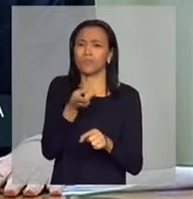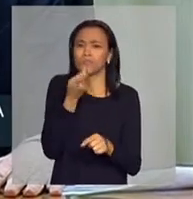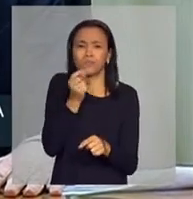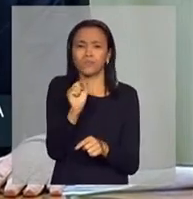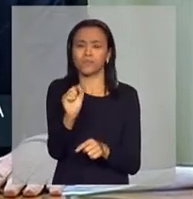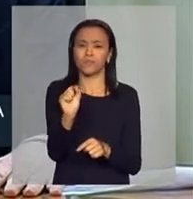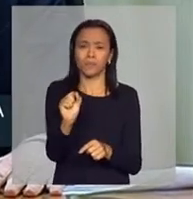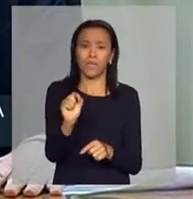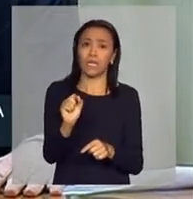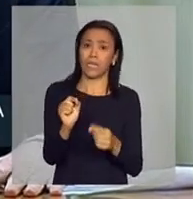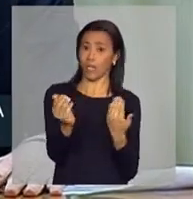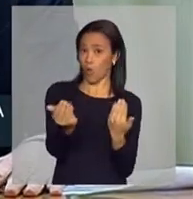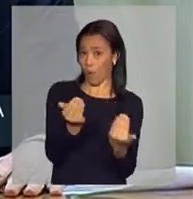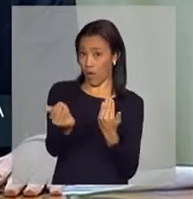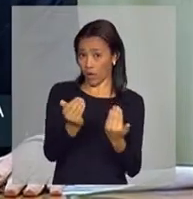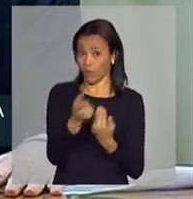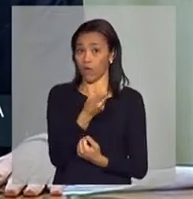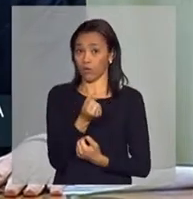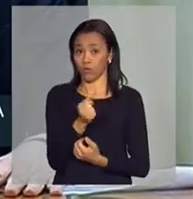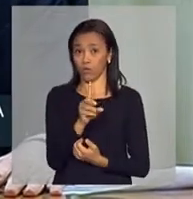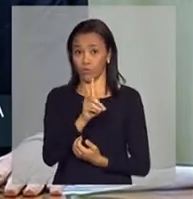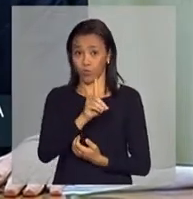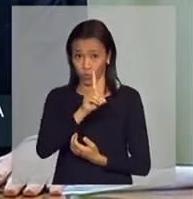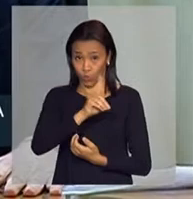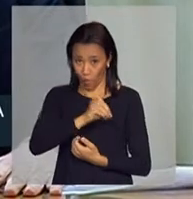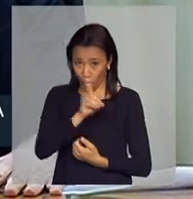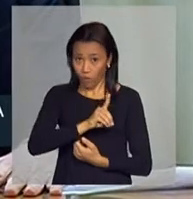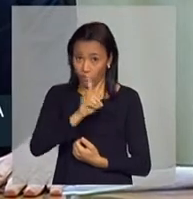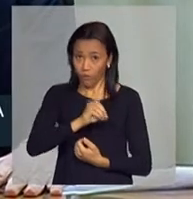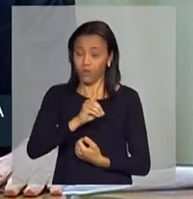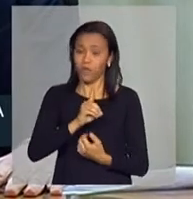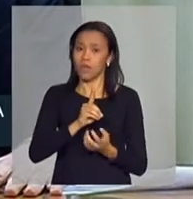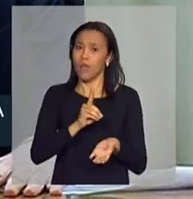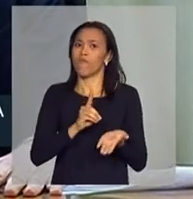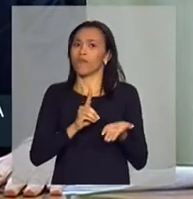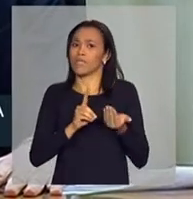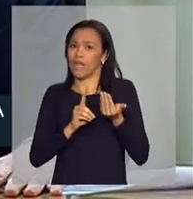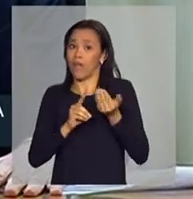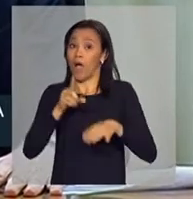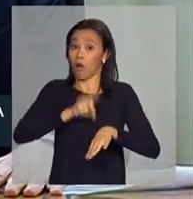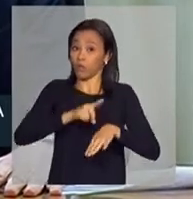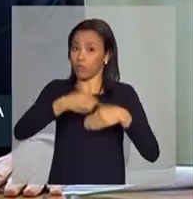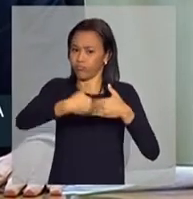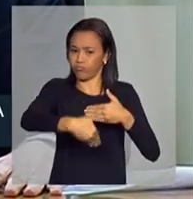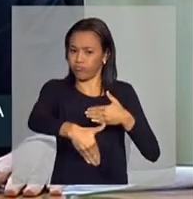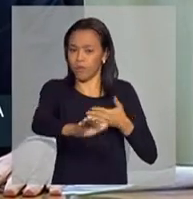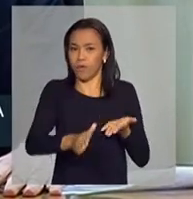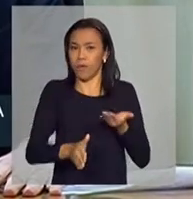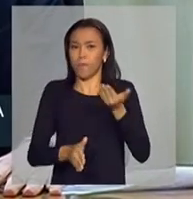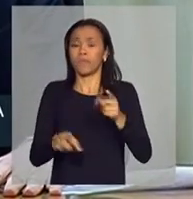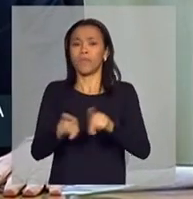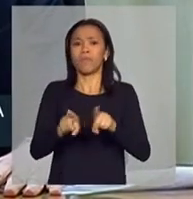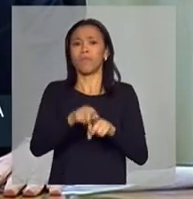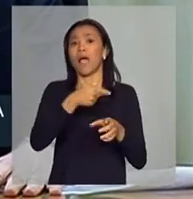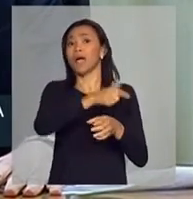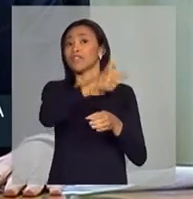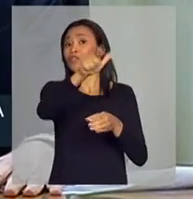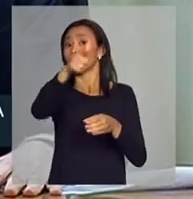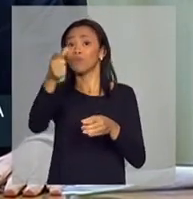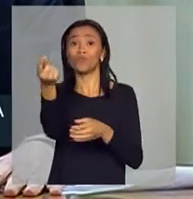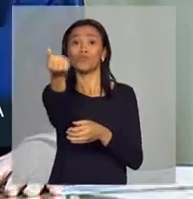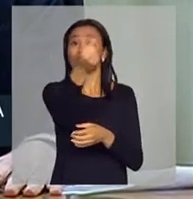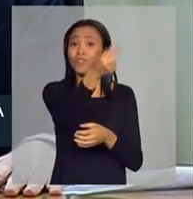adulto e relativas ao dólar se elevassem no longo prazo e a maioria dos das moedas está se